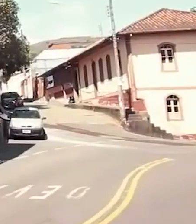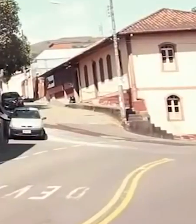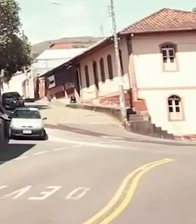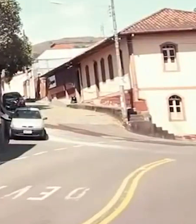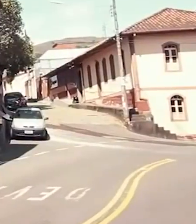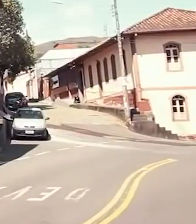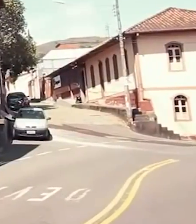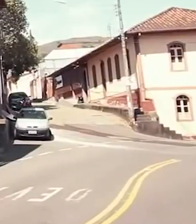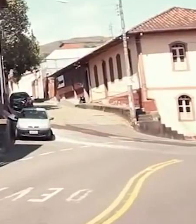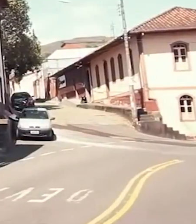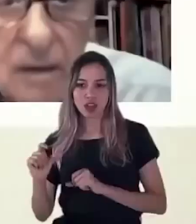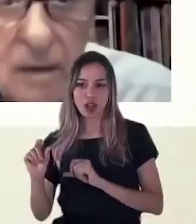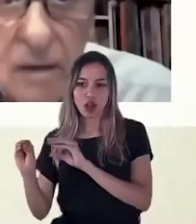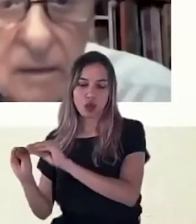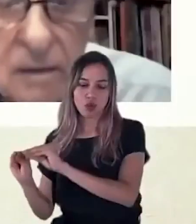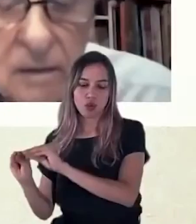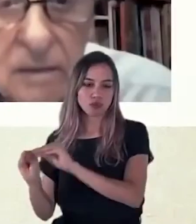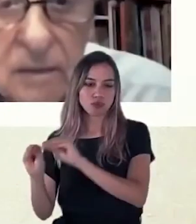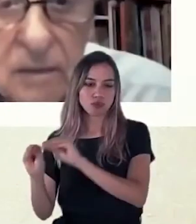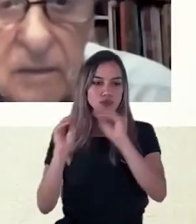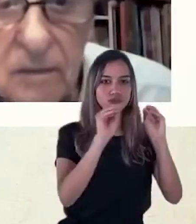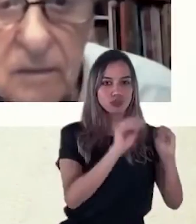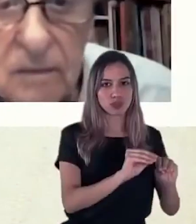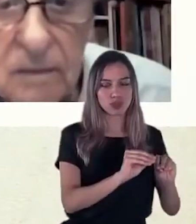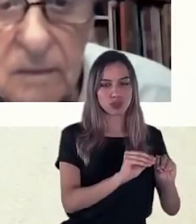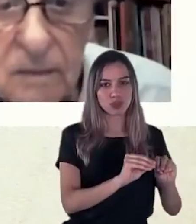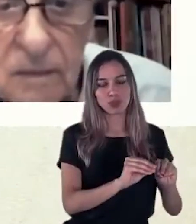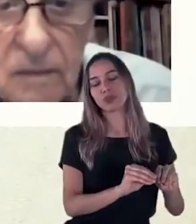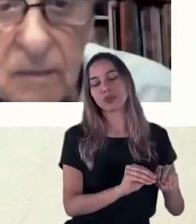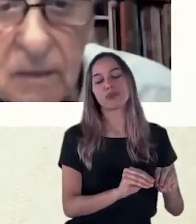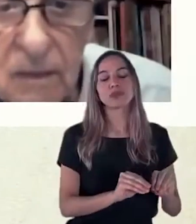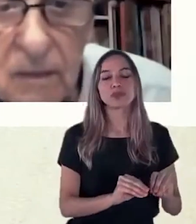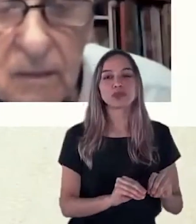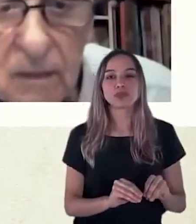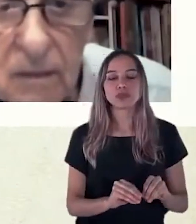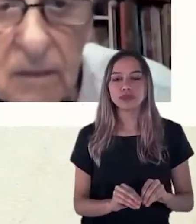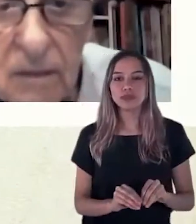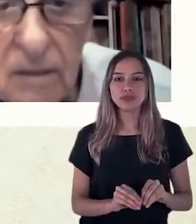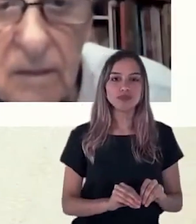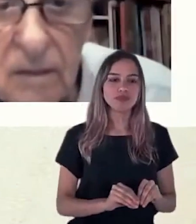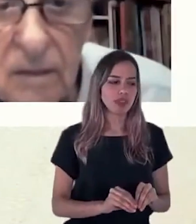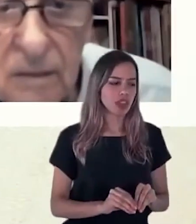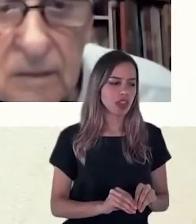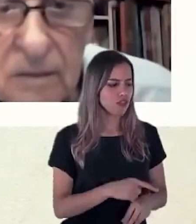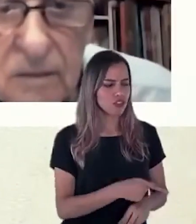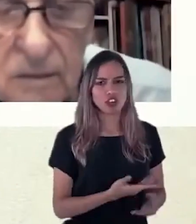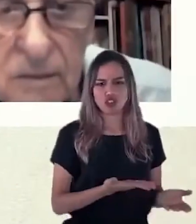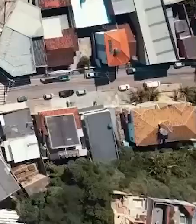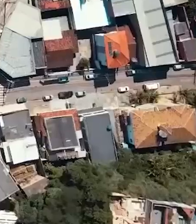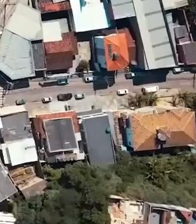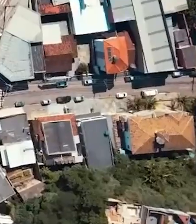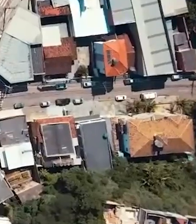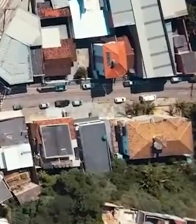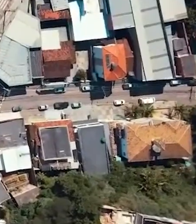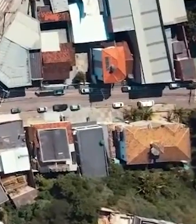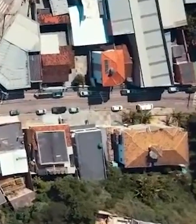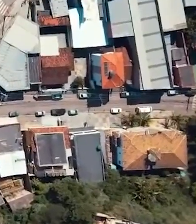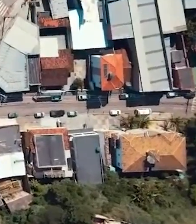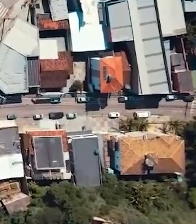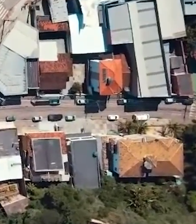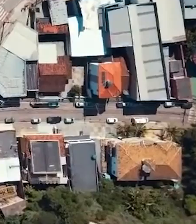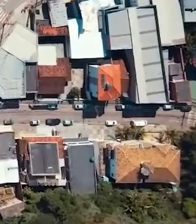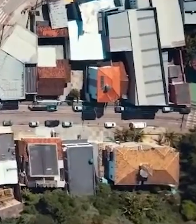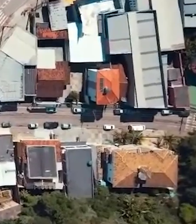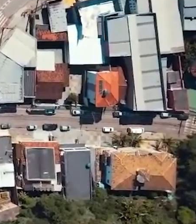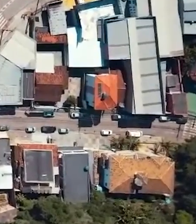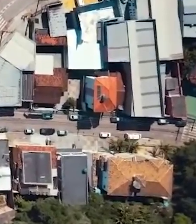que não tem a mesma relação com Além Paraíba, você nasceu muito, saiu de lá muito novo para Friburgo, né? Mas é sempre, a memória, no